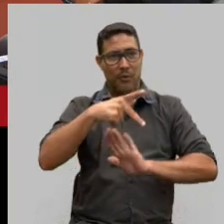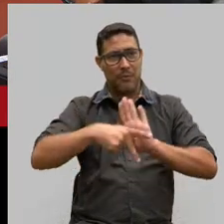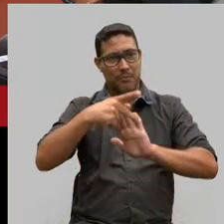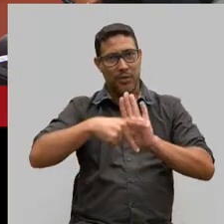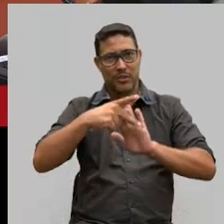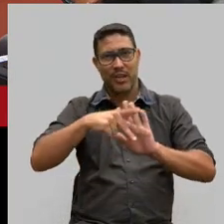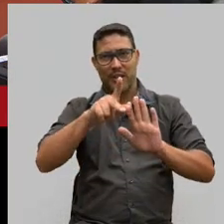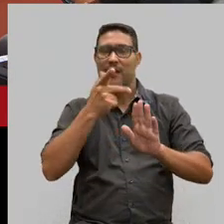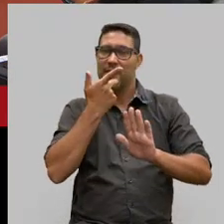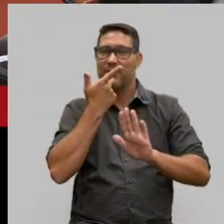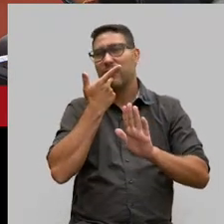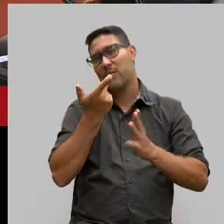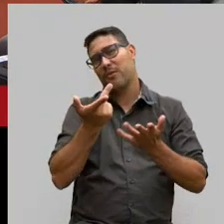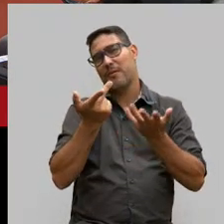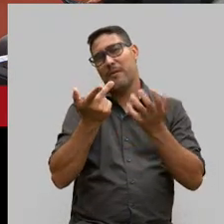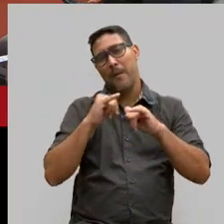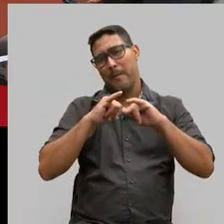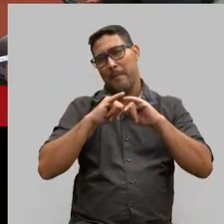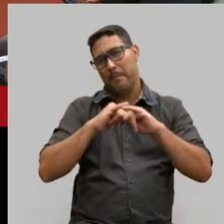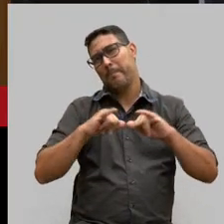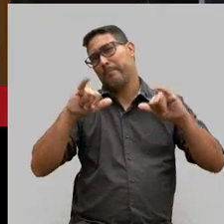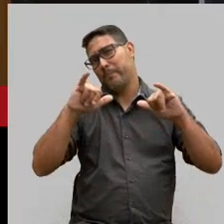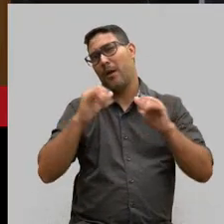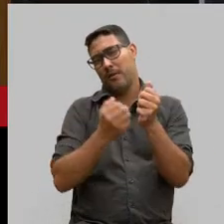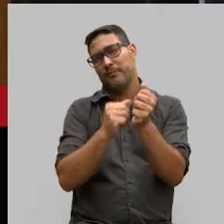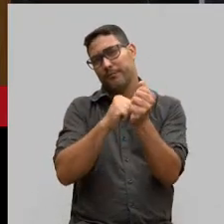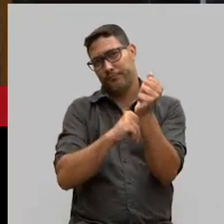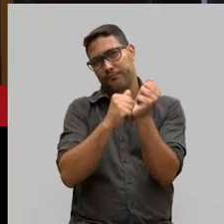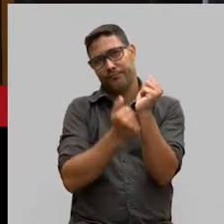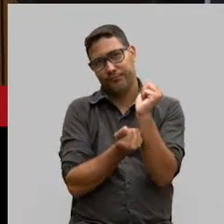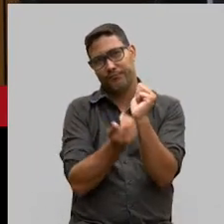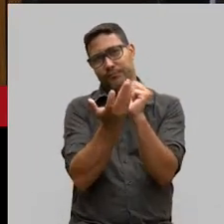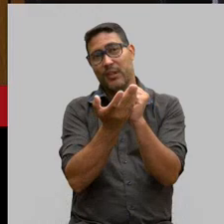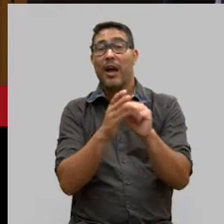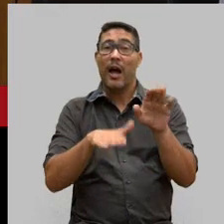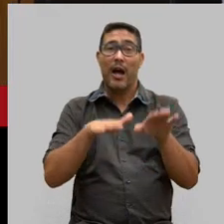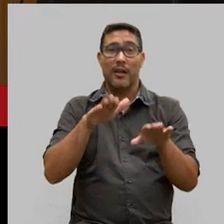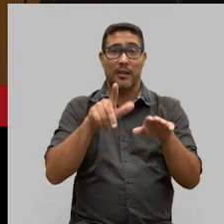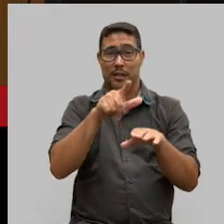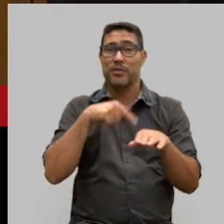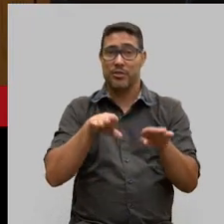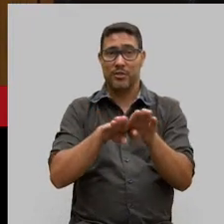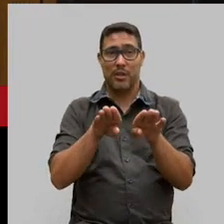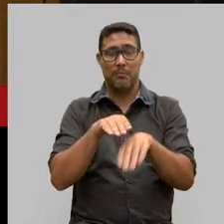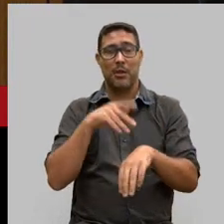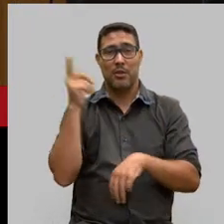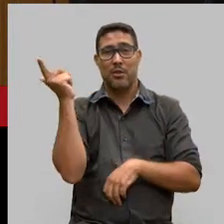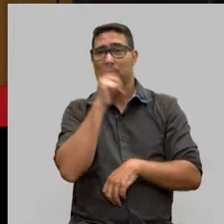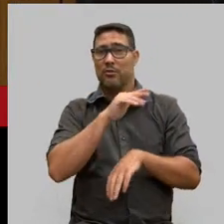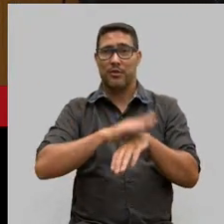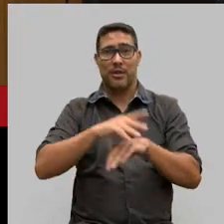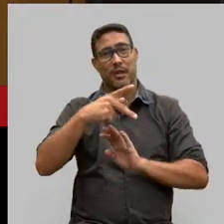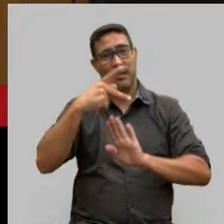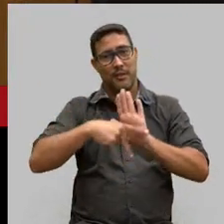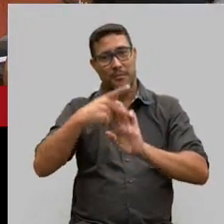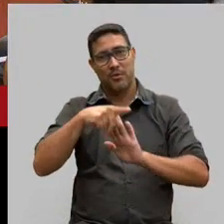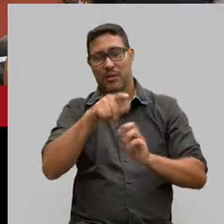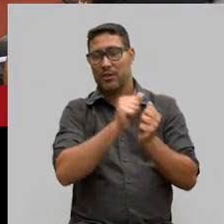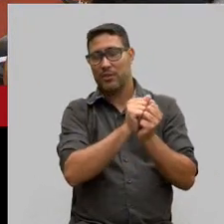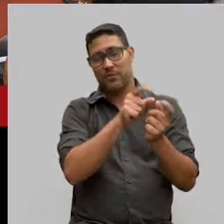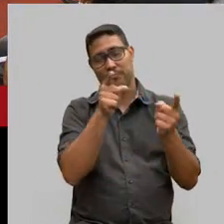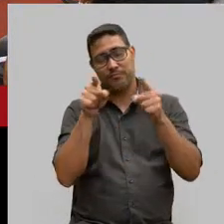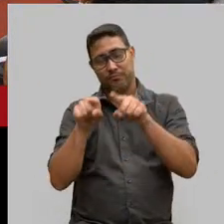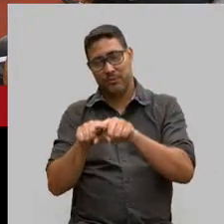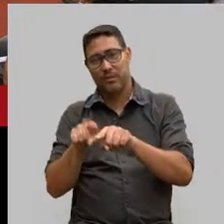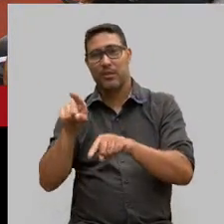tô dando um spoiler aqui a Dani vai falar disso mas quem sabe depois né Dani a gente não tem esse projeto também aqui com a com a com a Ana né Vamos lá